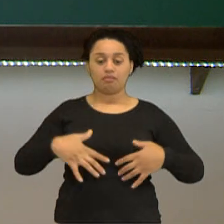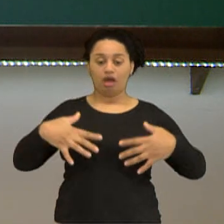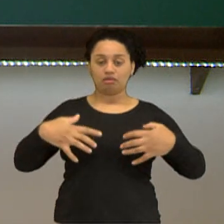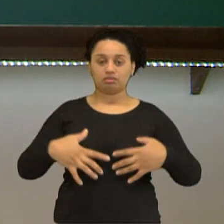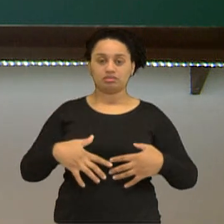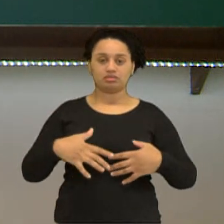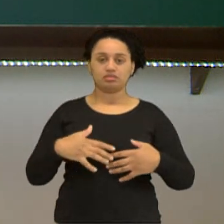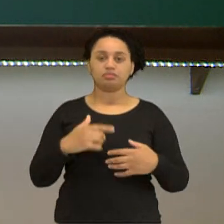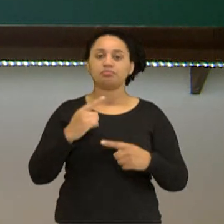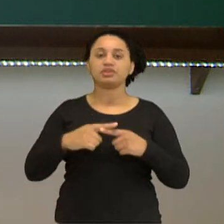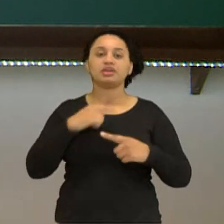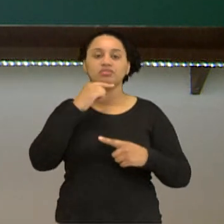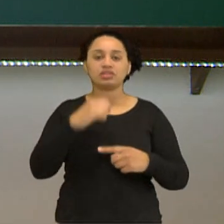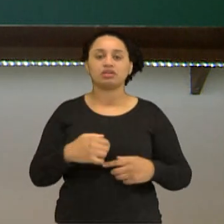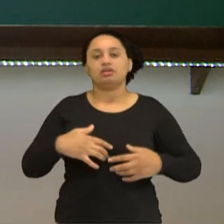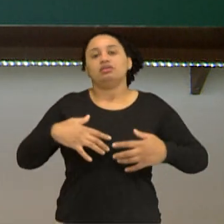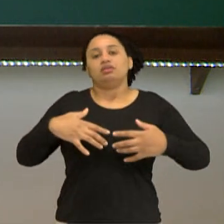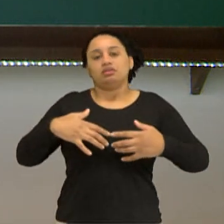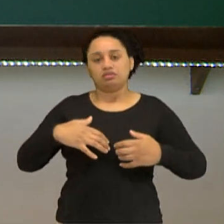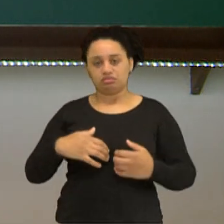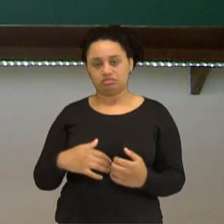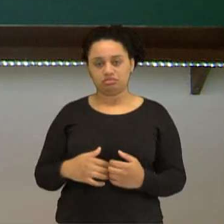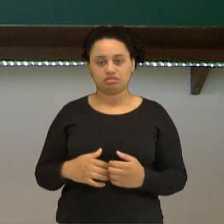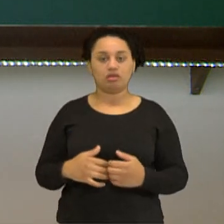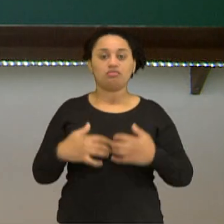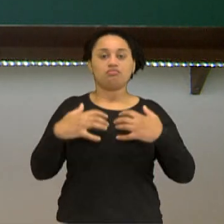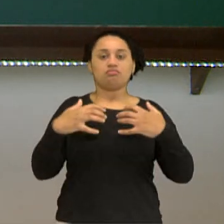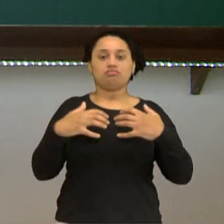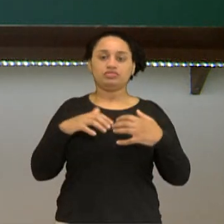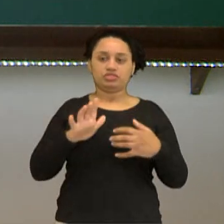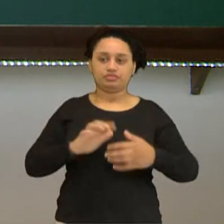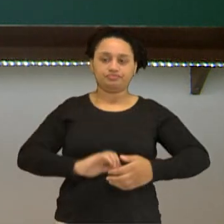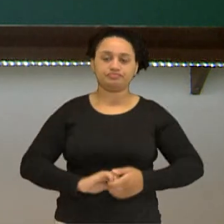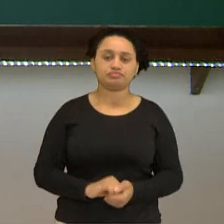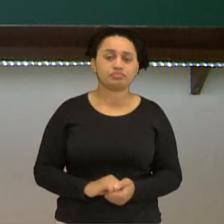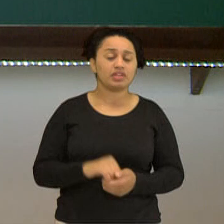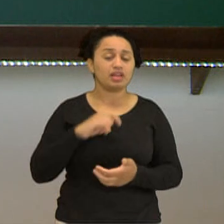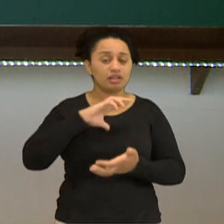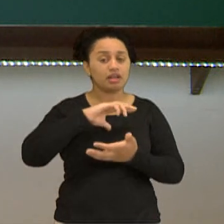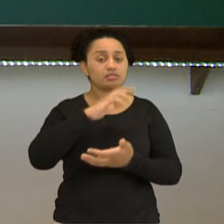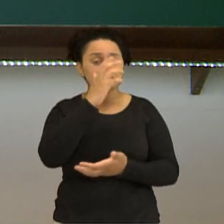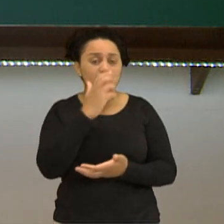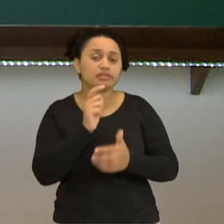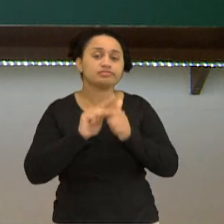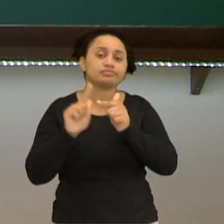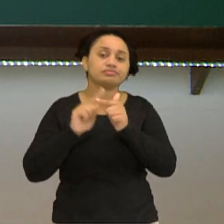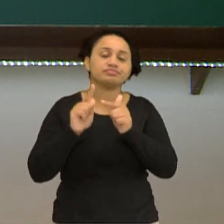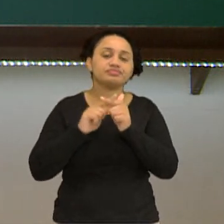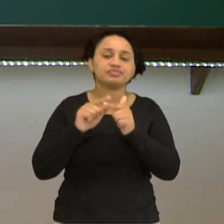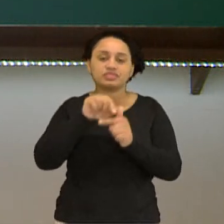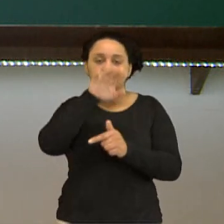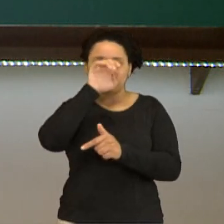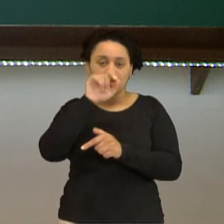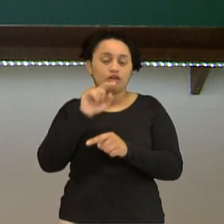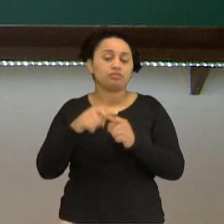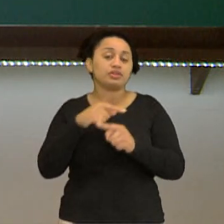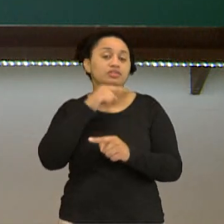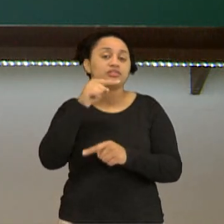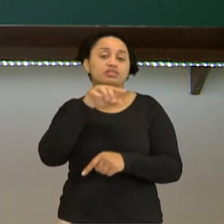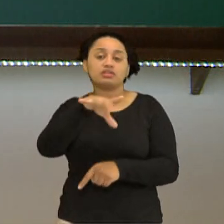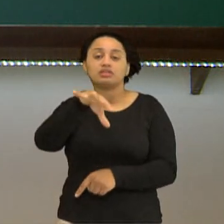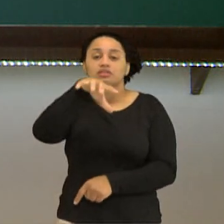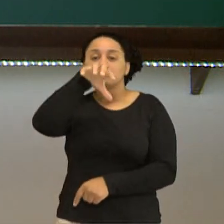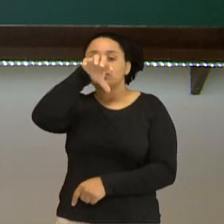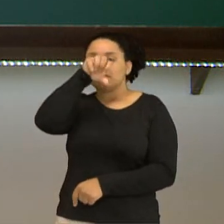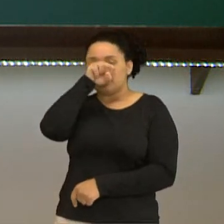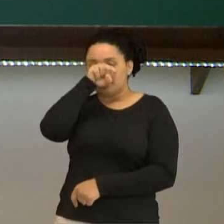aí ela tem sérios comprometimentos respiratórios. Primeiro que ela não consegue absorver o ar com naturalidade e muito